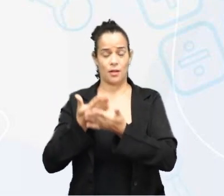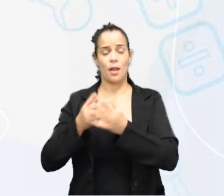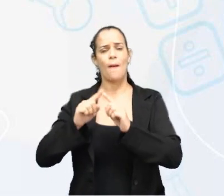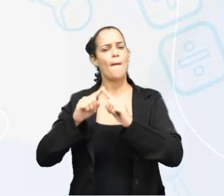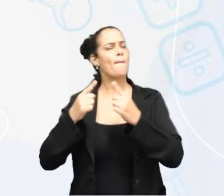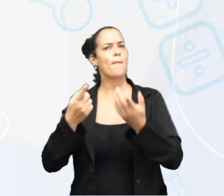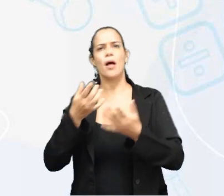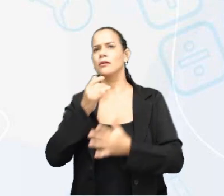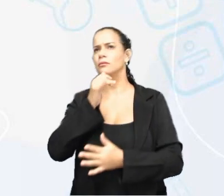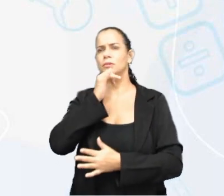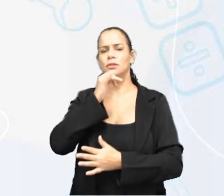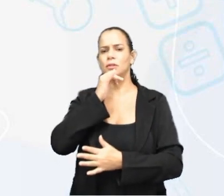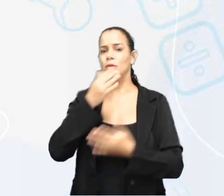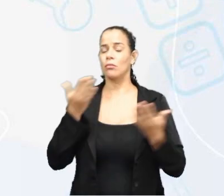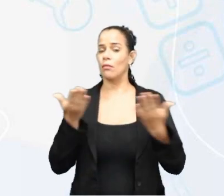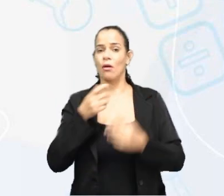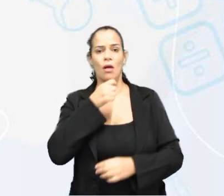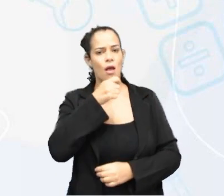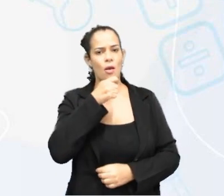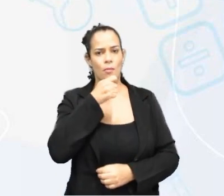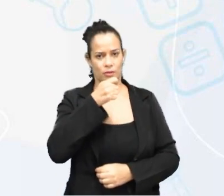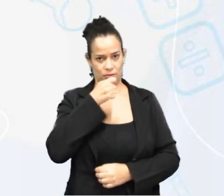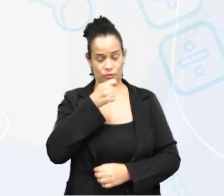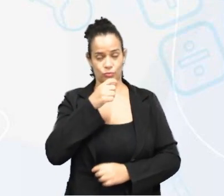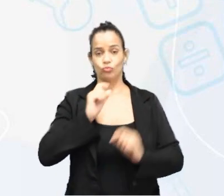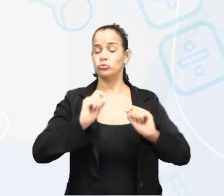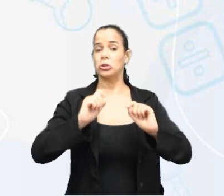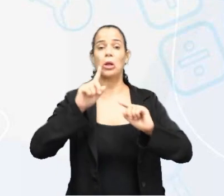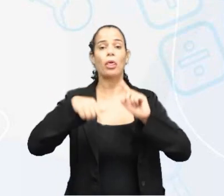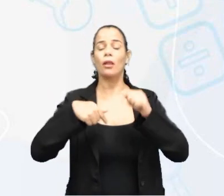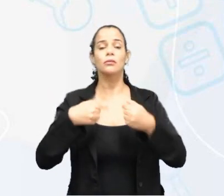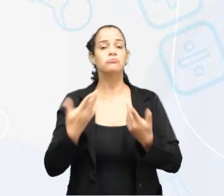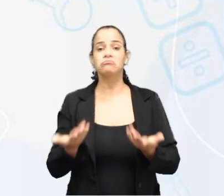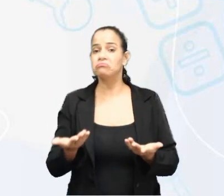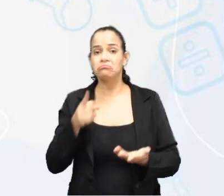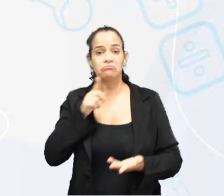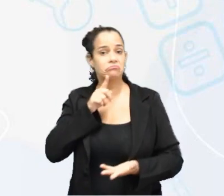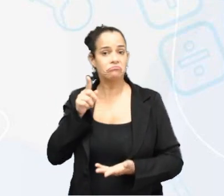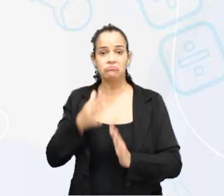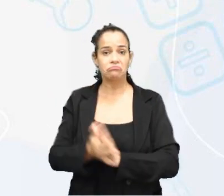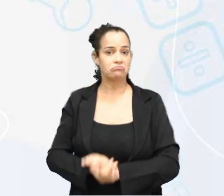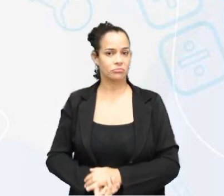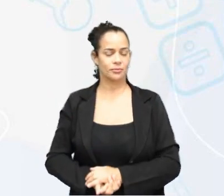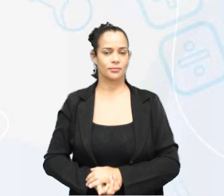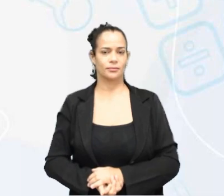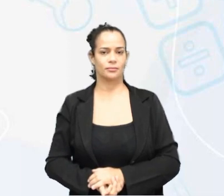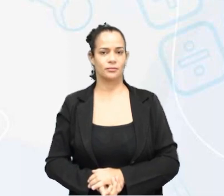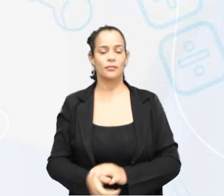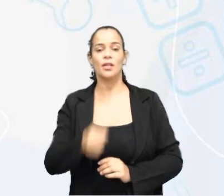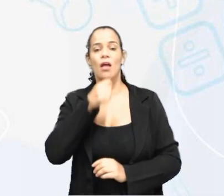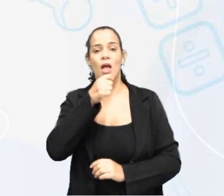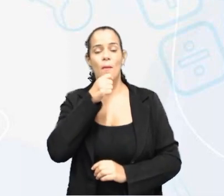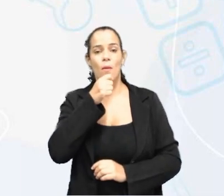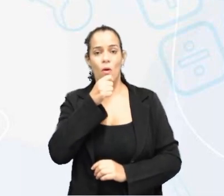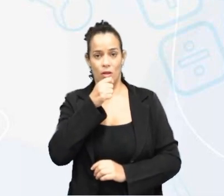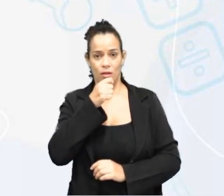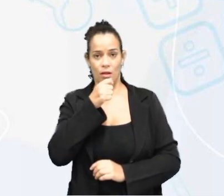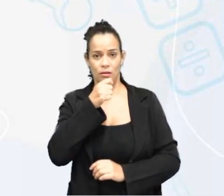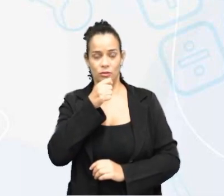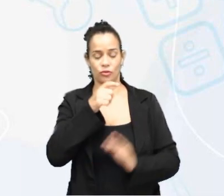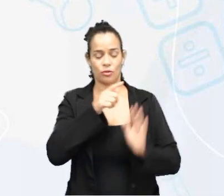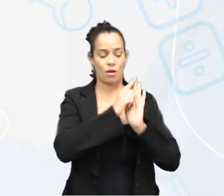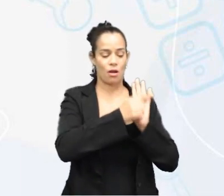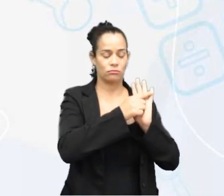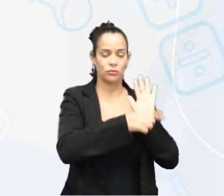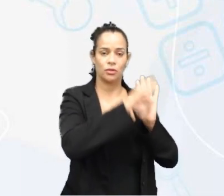mas vamos falar um pouco agora de reportagem. O que seria de fato uma reportagem? A reportagem é um